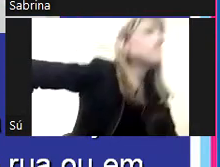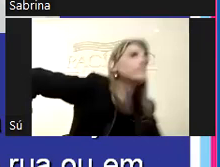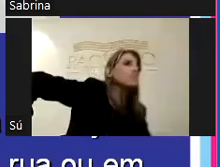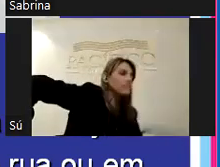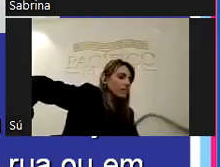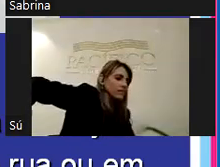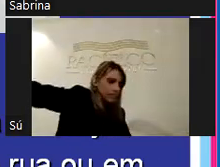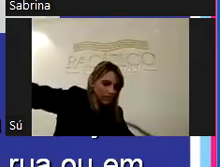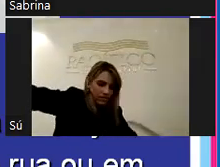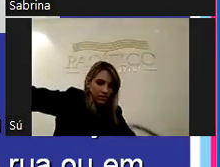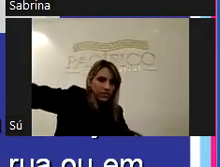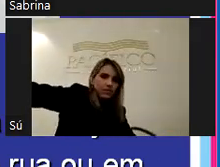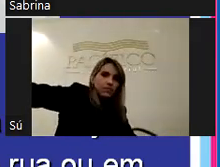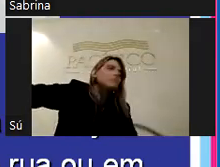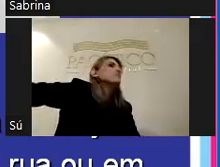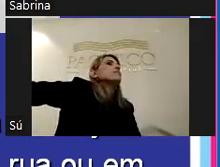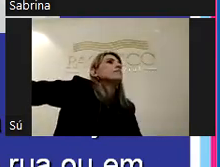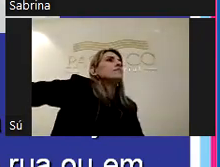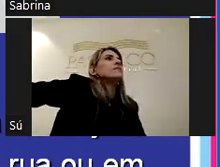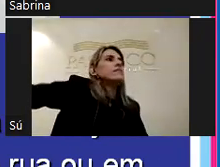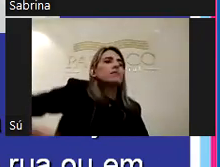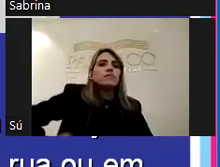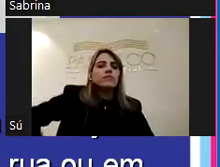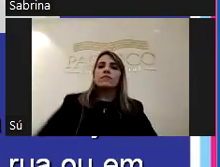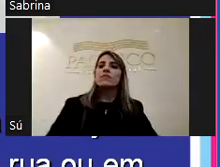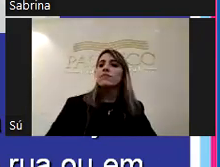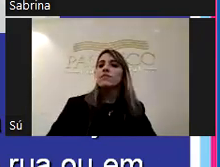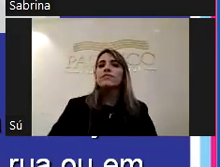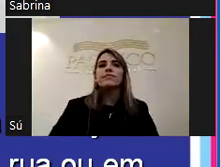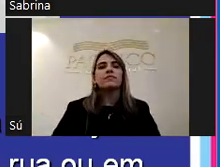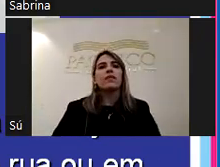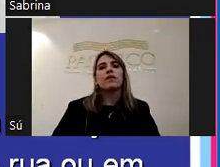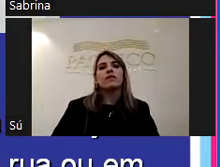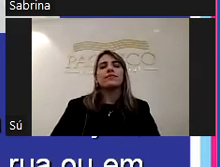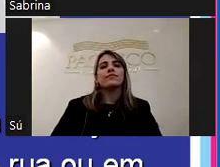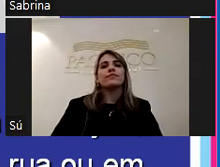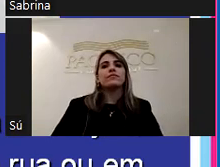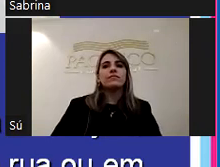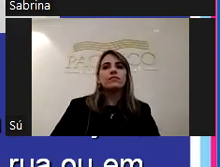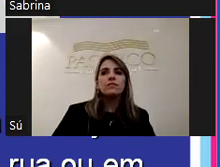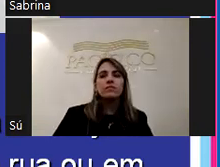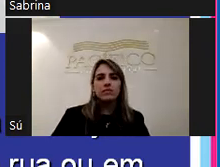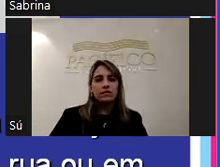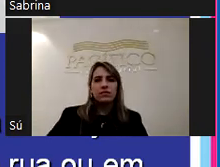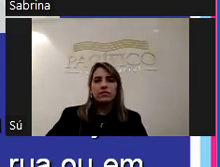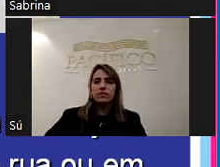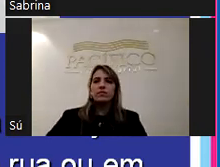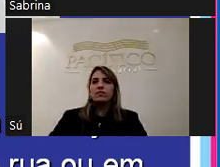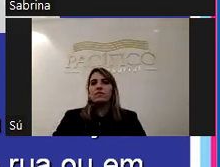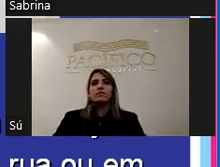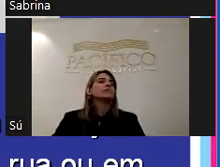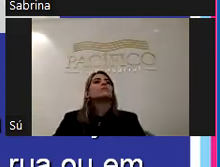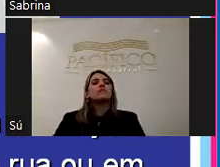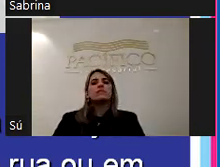ansiedade. E pode ocorrer de várias maneiras. Logo após a penetração do pênis,